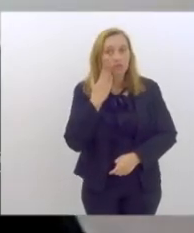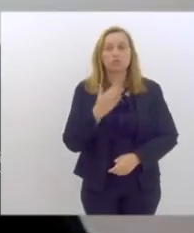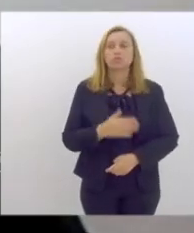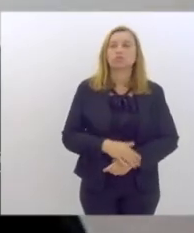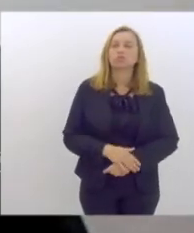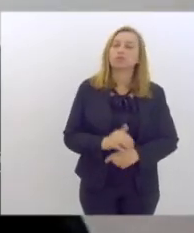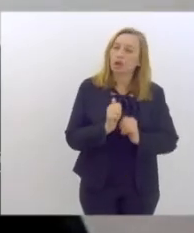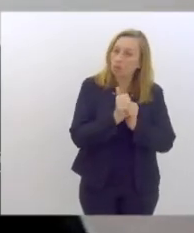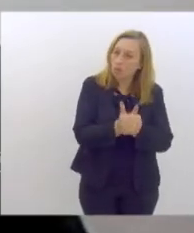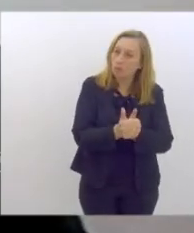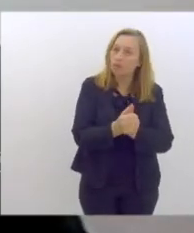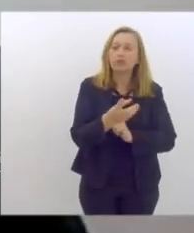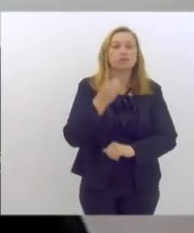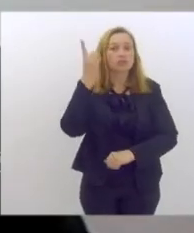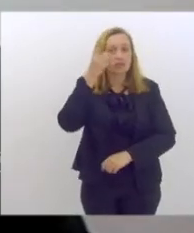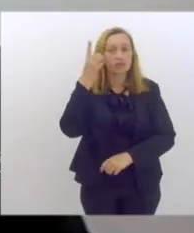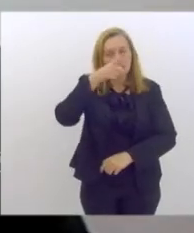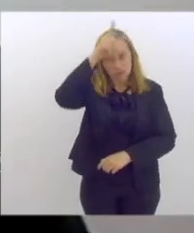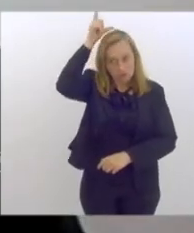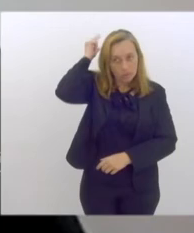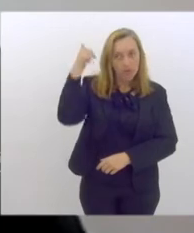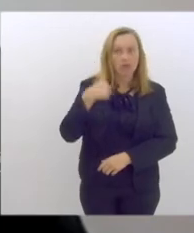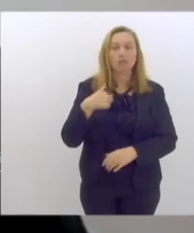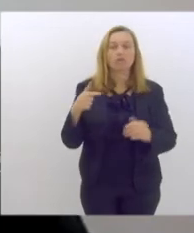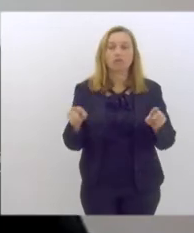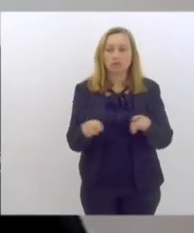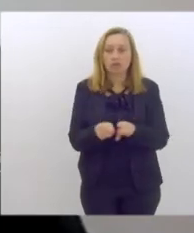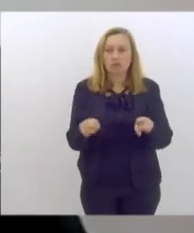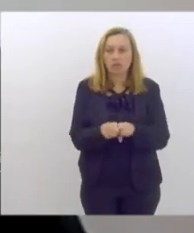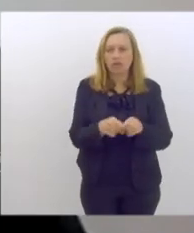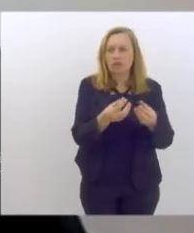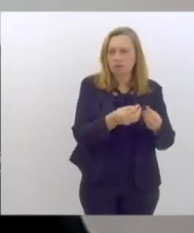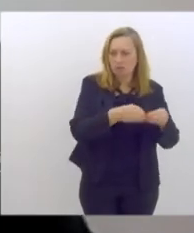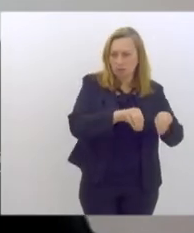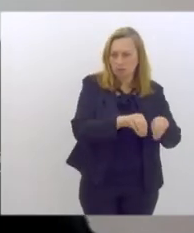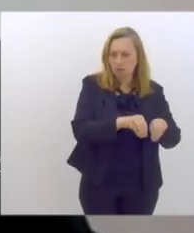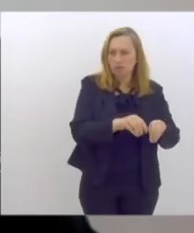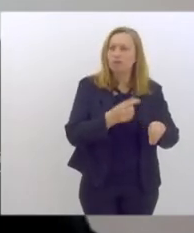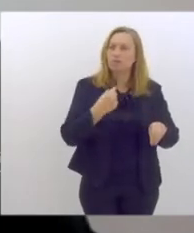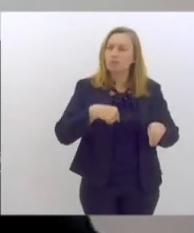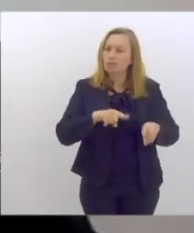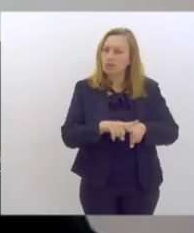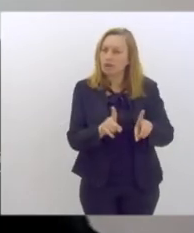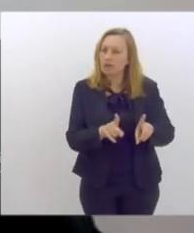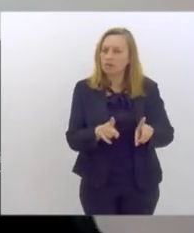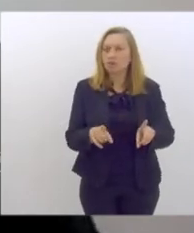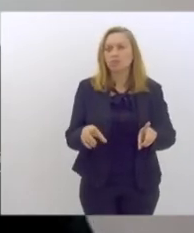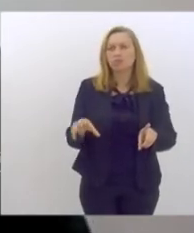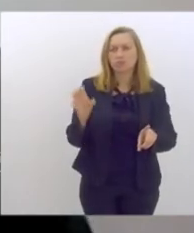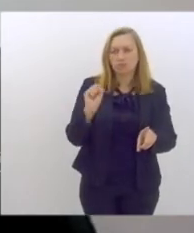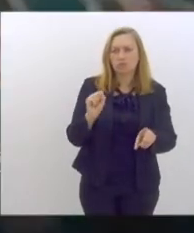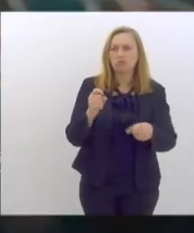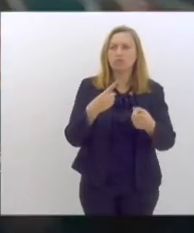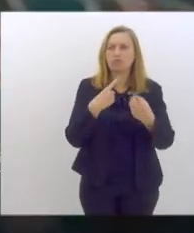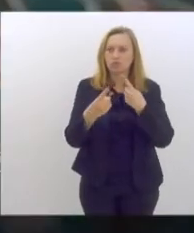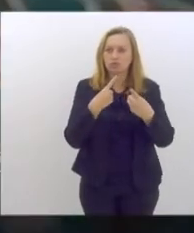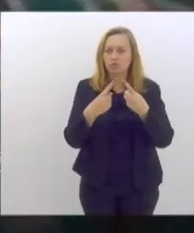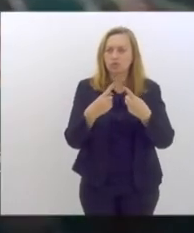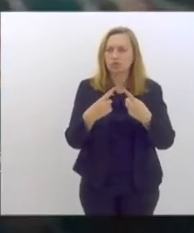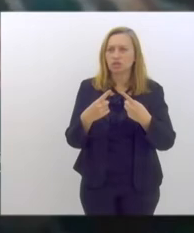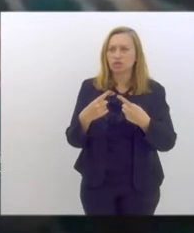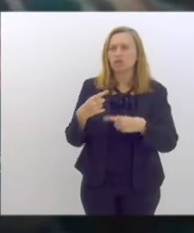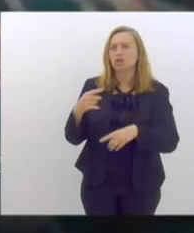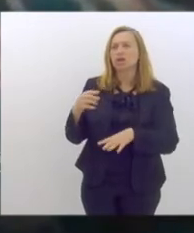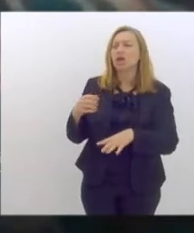e acompanha o Deputado Luiz Paulo Eu também estou uma comprar pela prejudicar habilidade Mas vamos ouvir para discutir o 0110 que eu ia